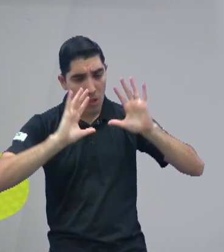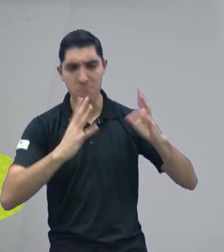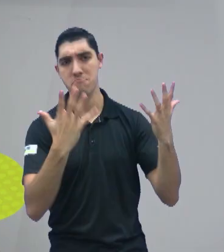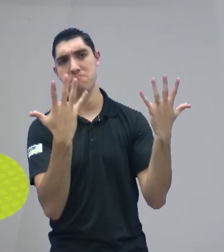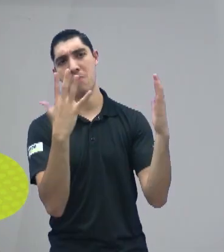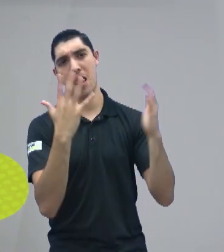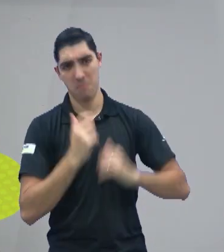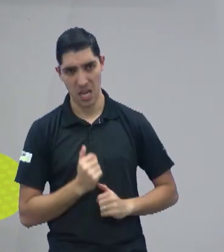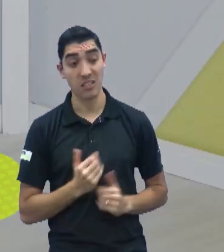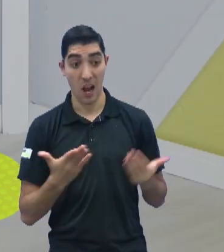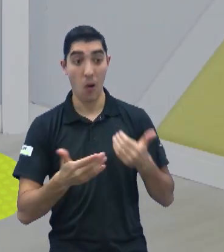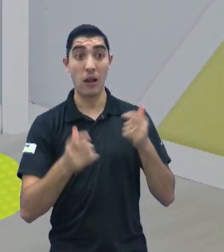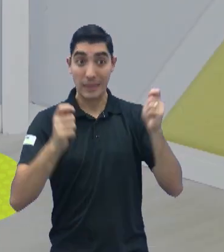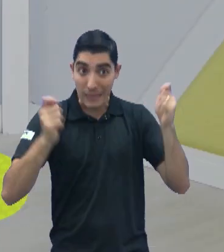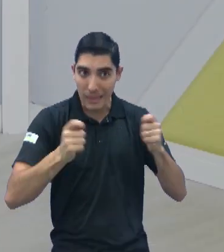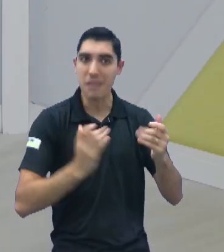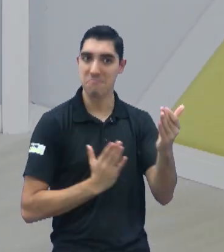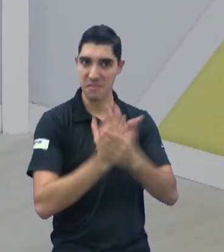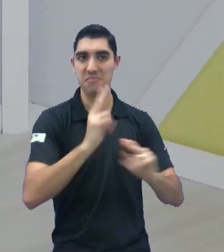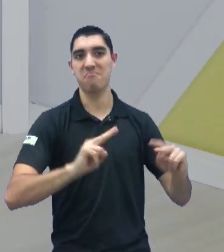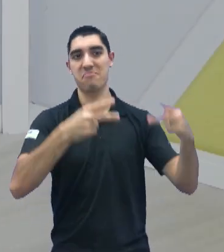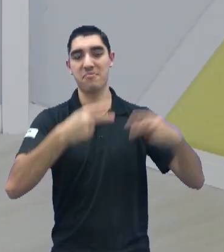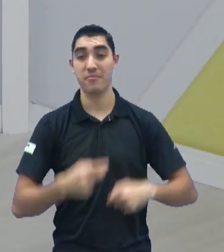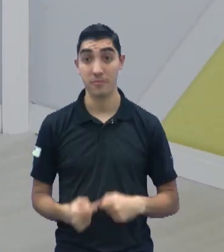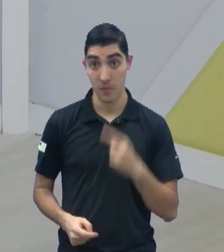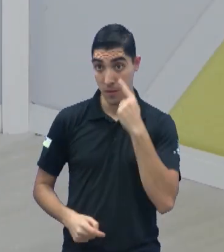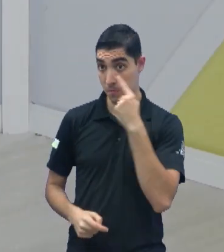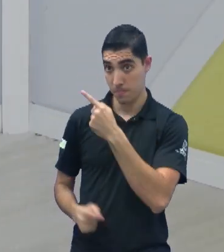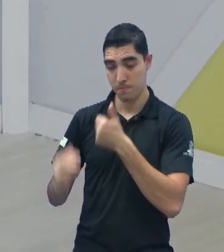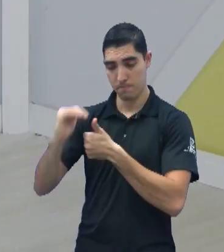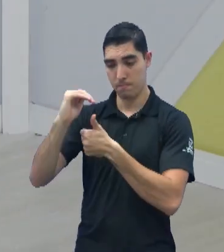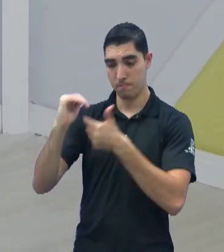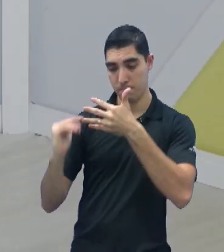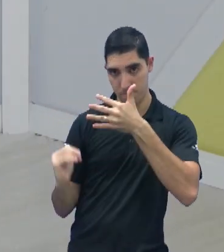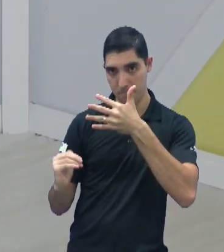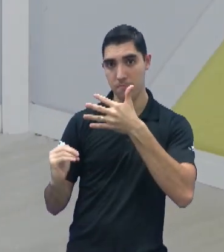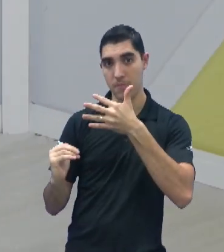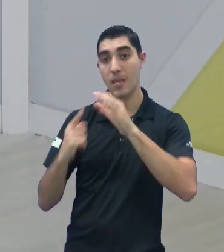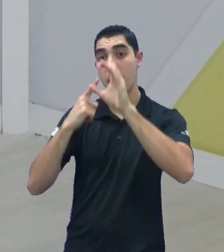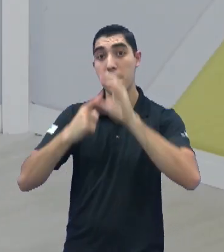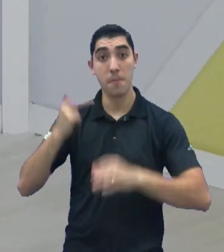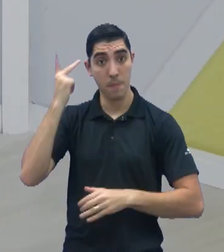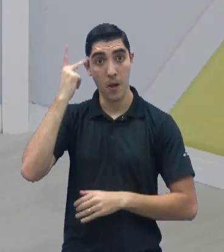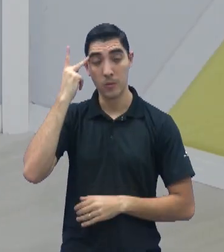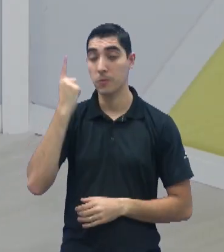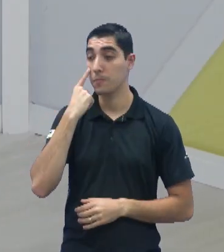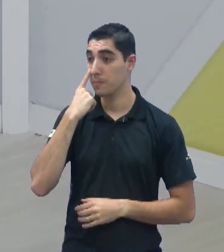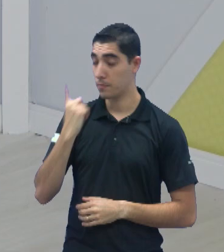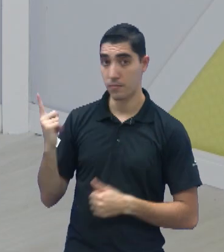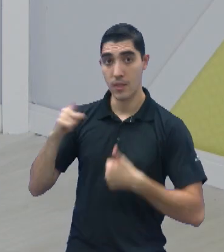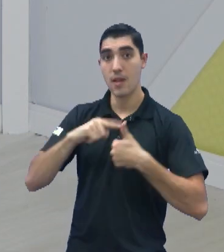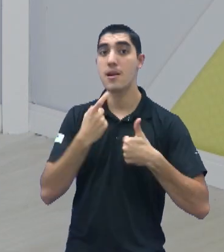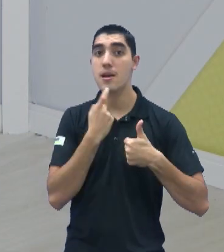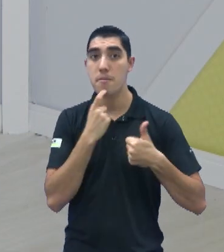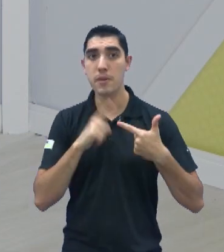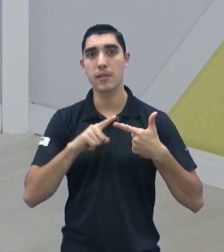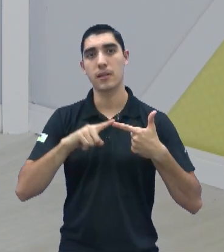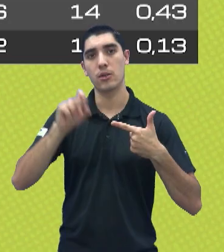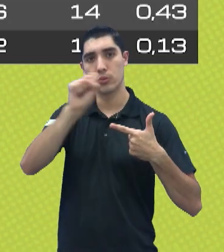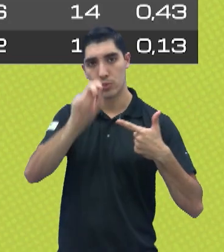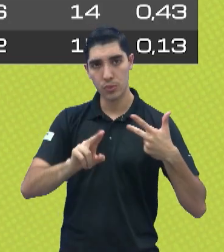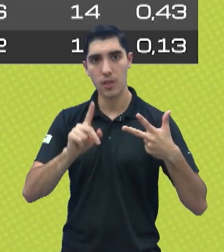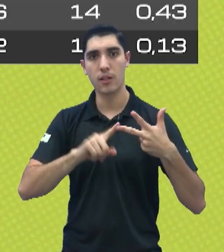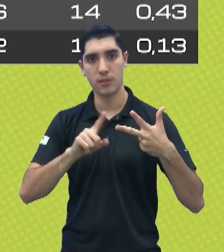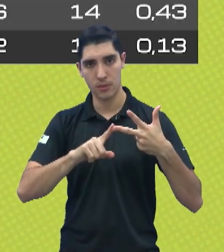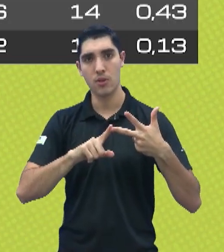da classificação. Vamos dar uma olhadinha aqui na classificação do Campeonato Paulista de Vôlei para ver como é que ficou. Porque olha só, Campinas, Suzano e SESI estão classificados.